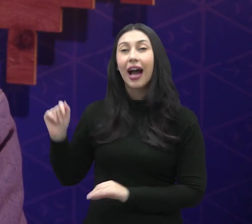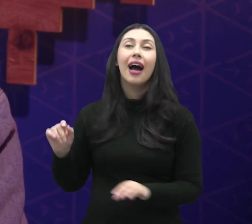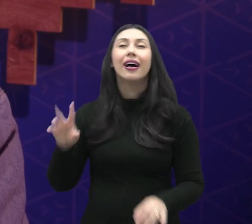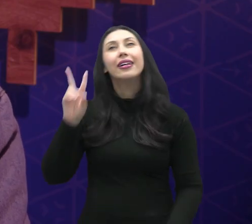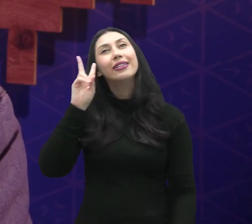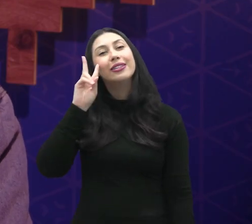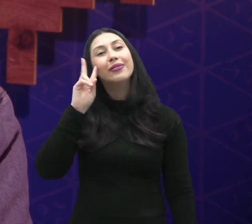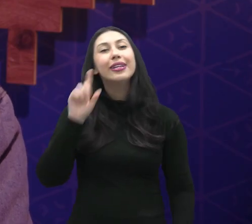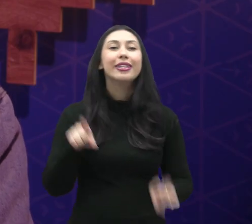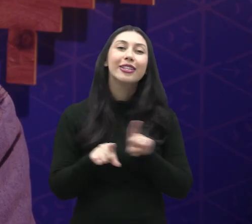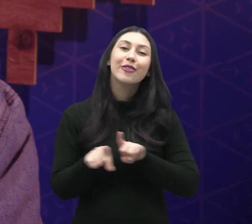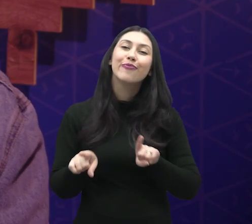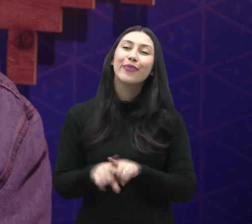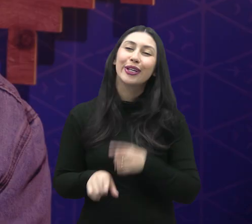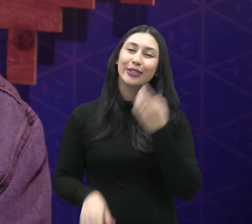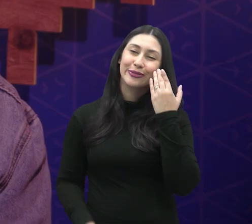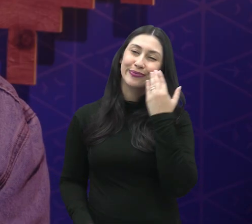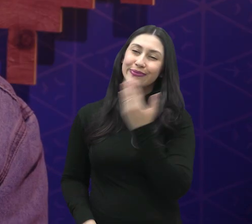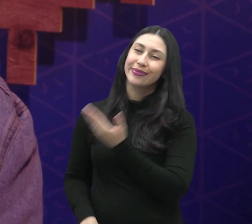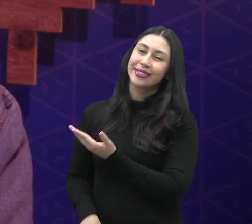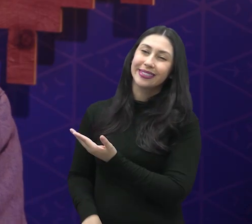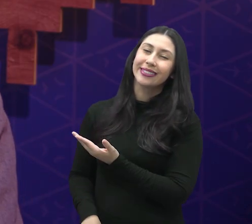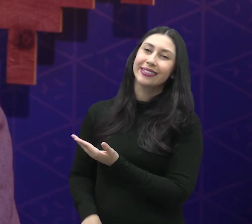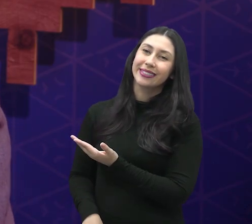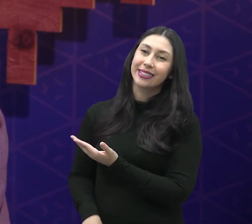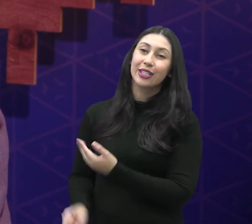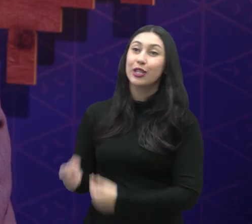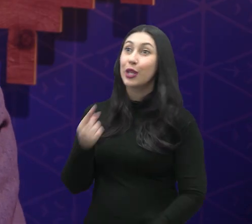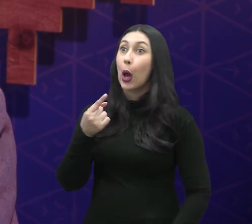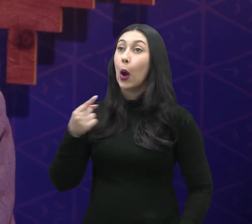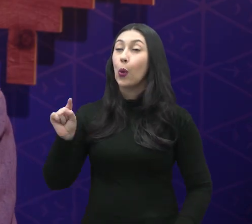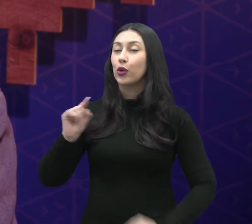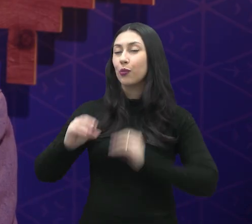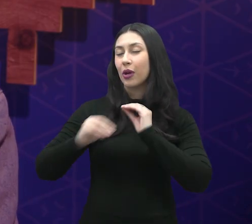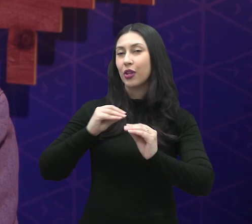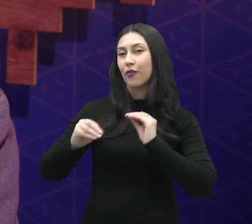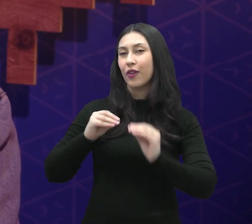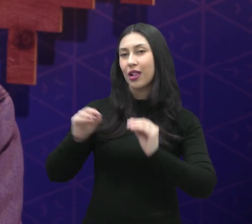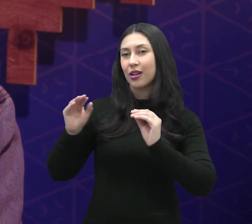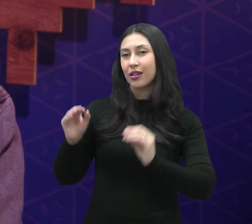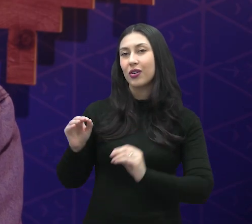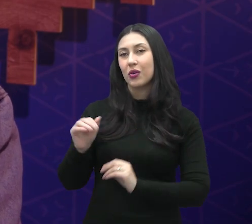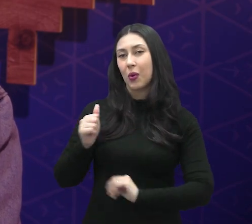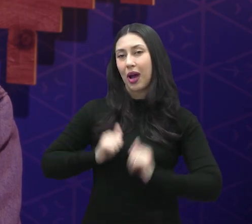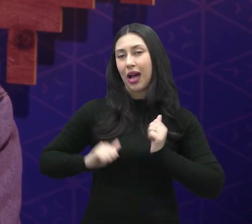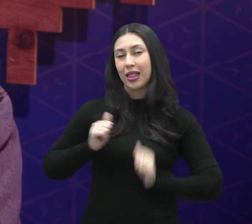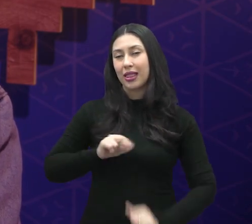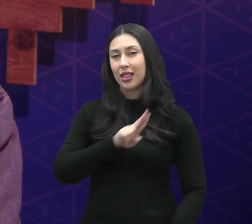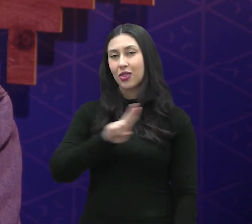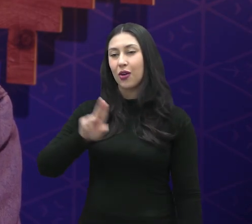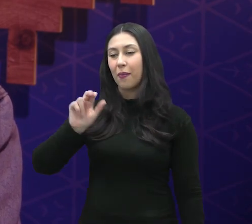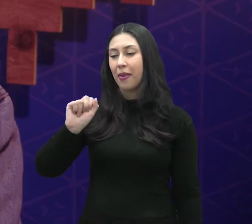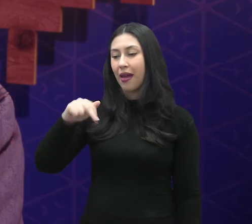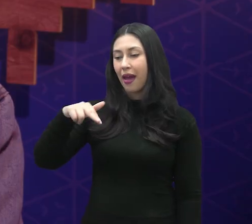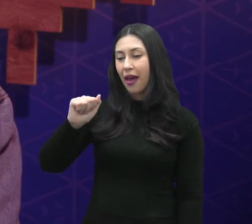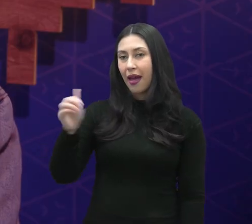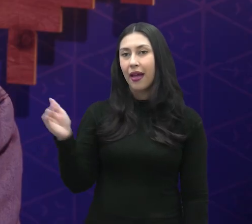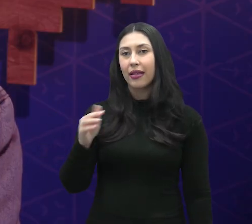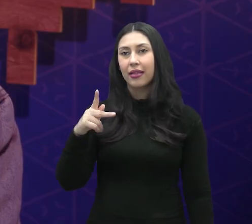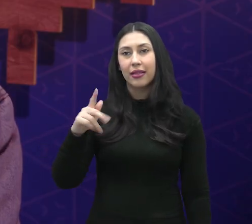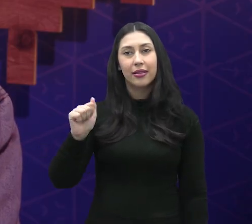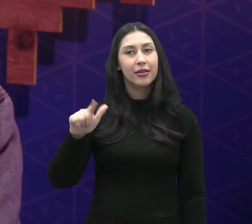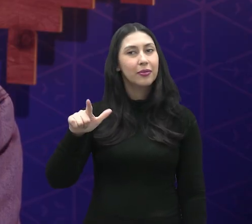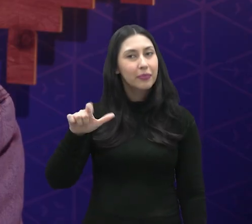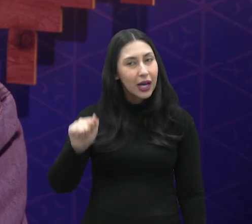como lembrança Ciranda de Pedra, a última novela da Ana Paula Arósio, e foi uma produção, assim,